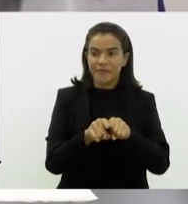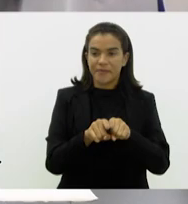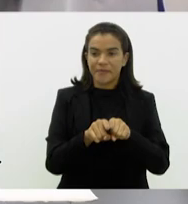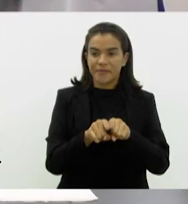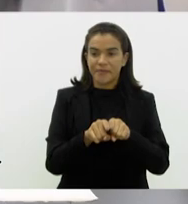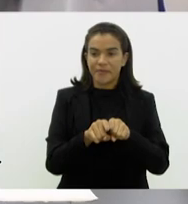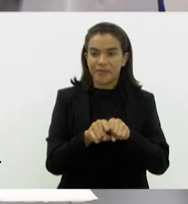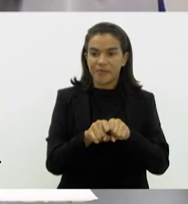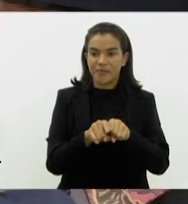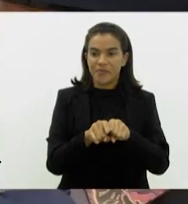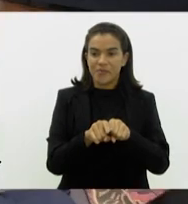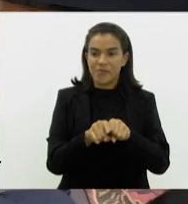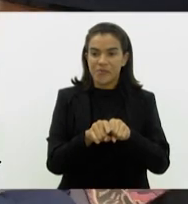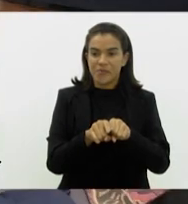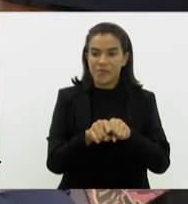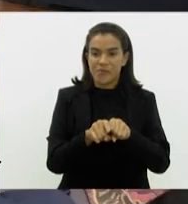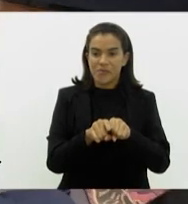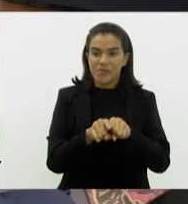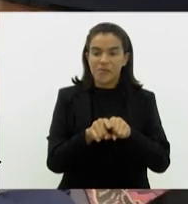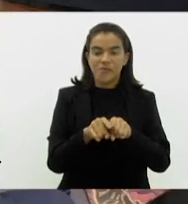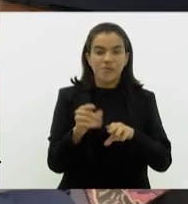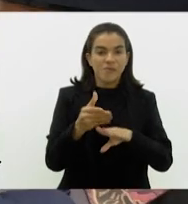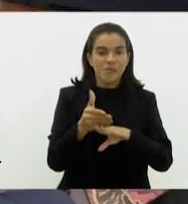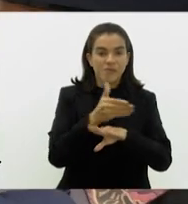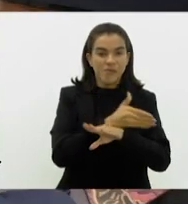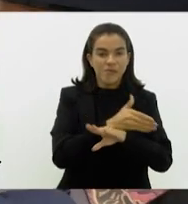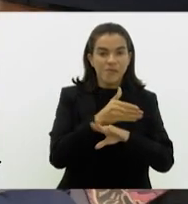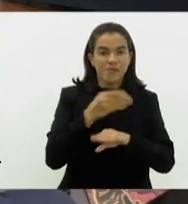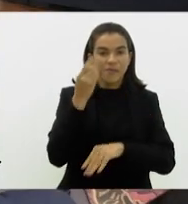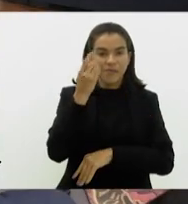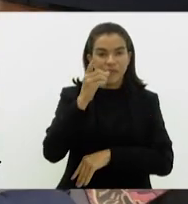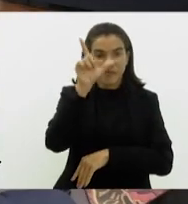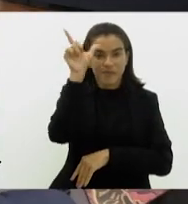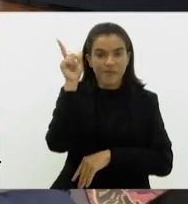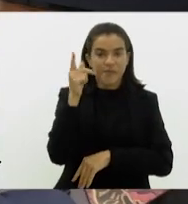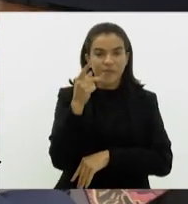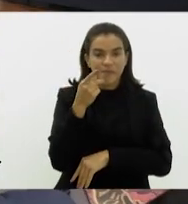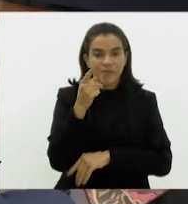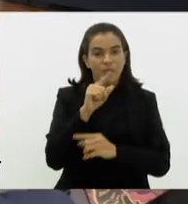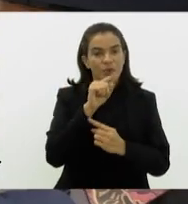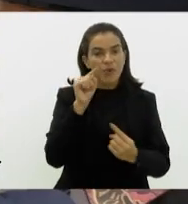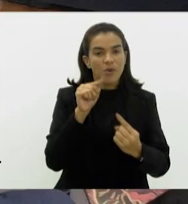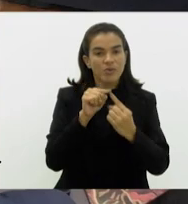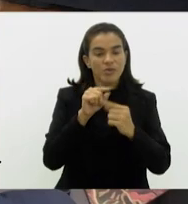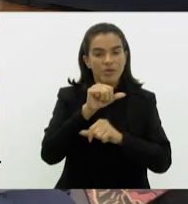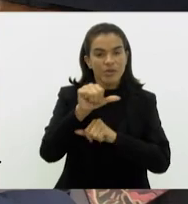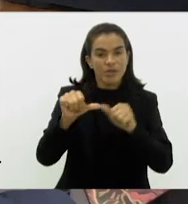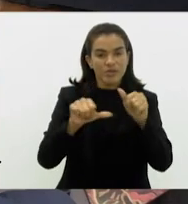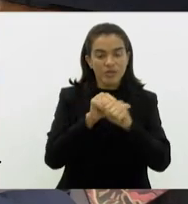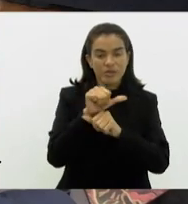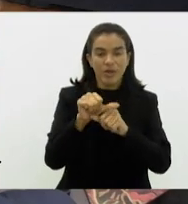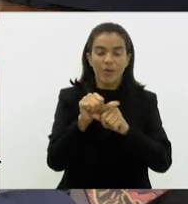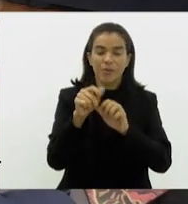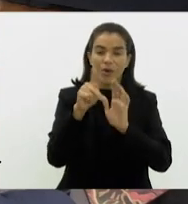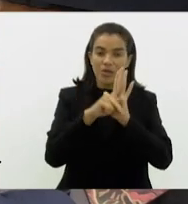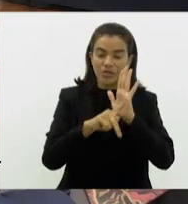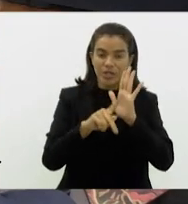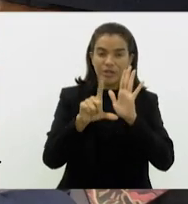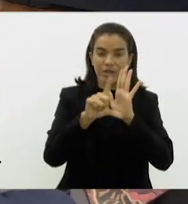a intervenção antecipada do deputado Luiz Paulo, as emendas são para transformar o projeto em